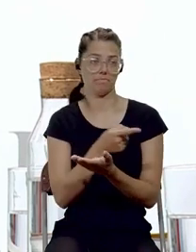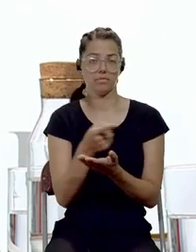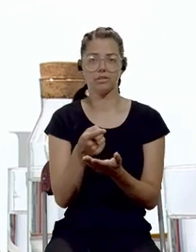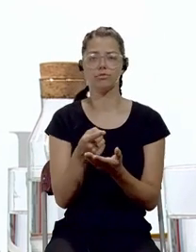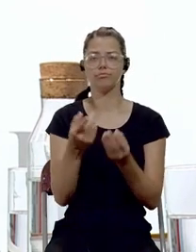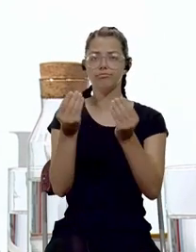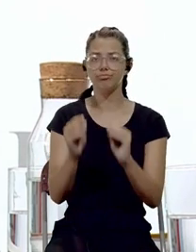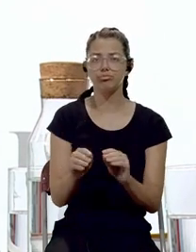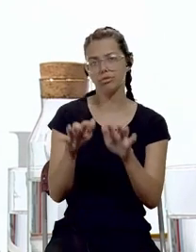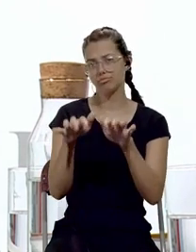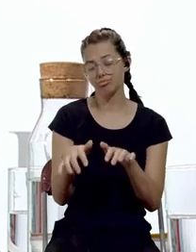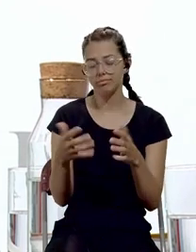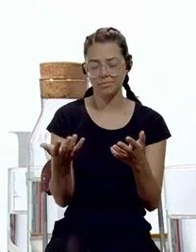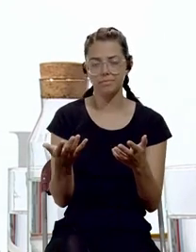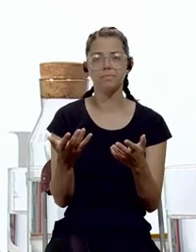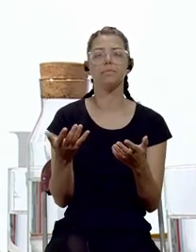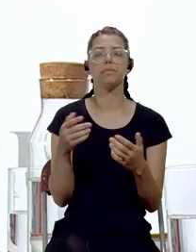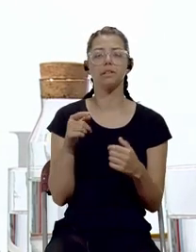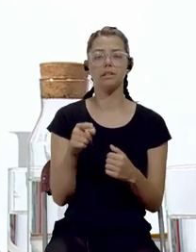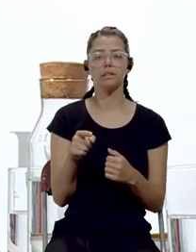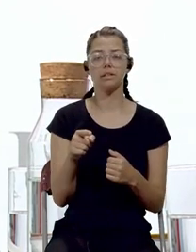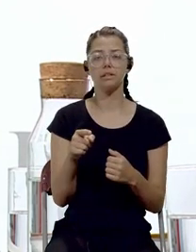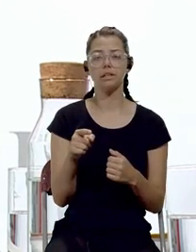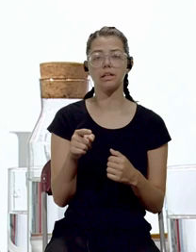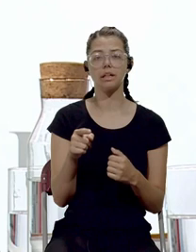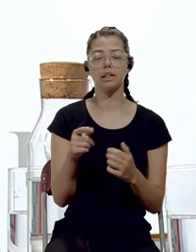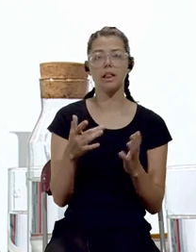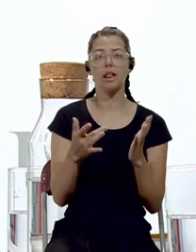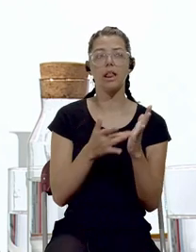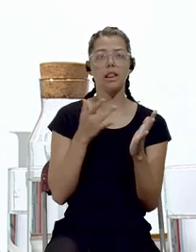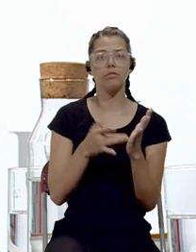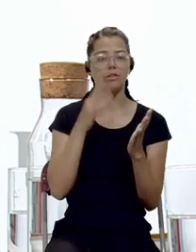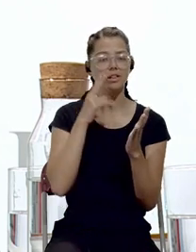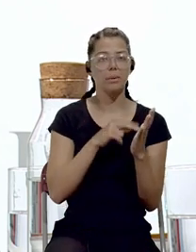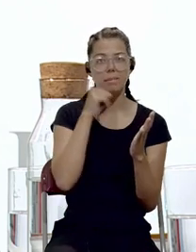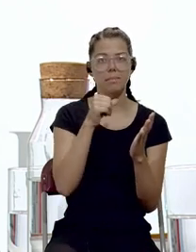ou tentam escrever aquilo, aqueles livros que eles ainda não leram, não é?